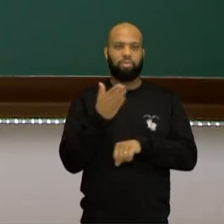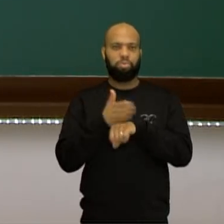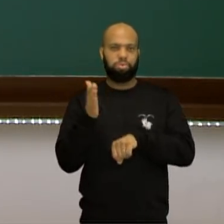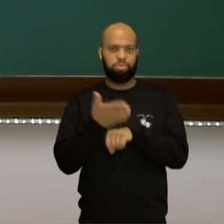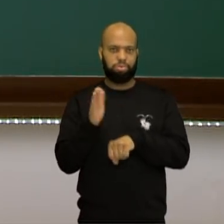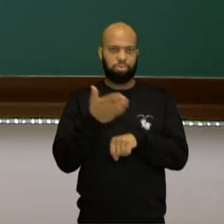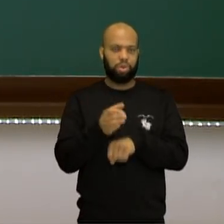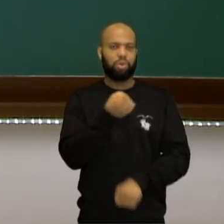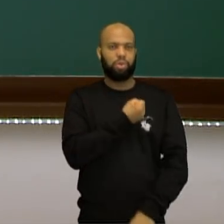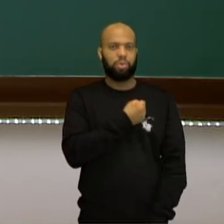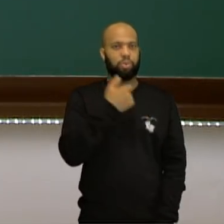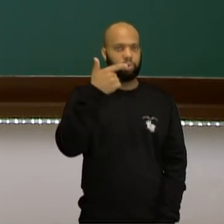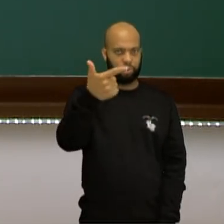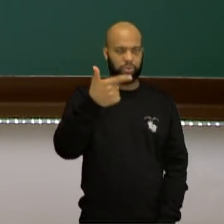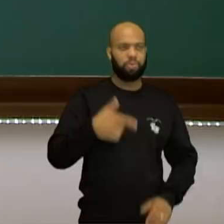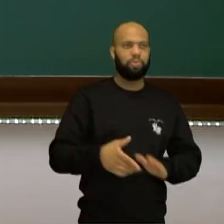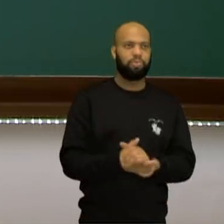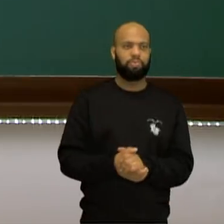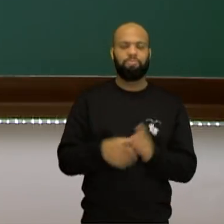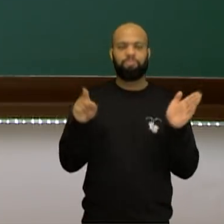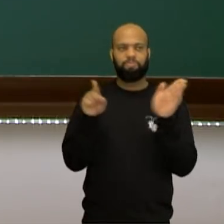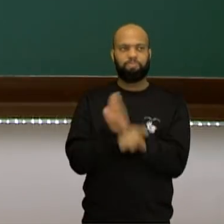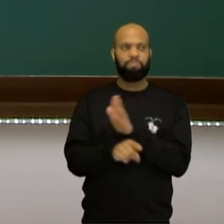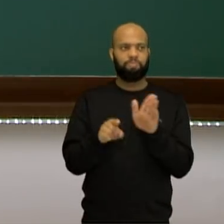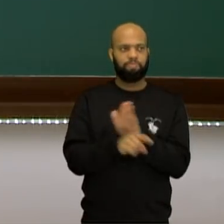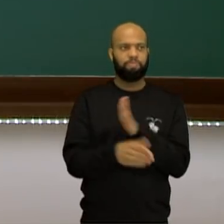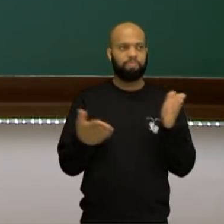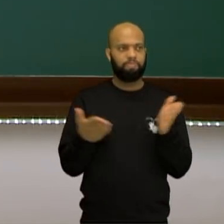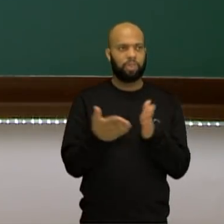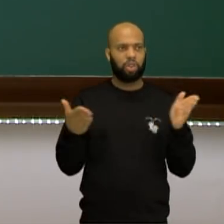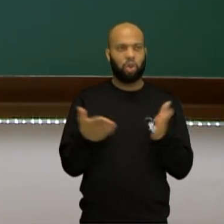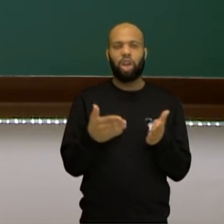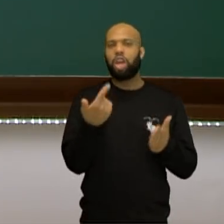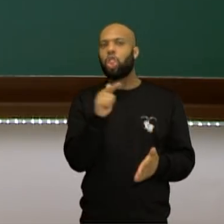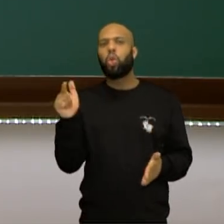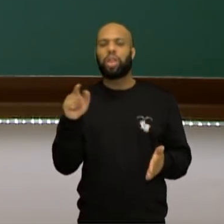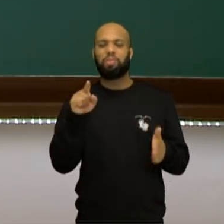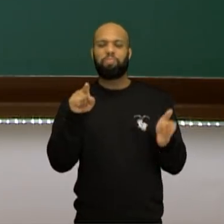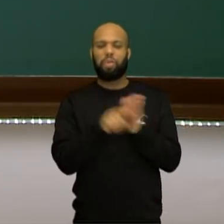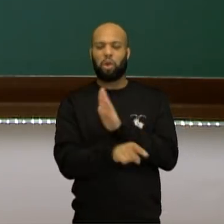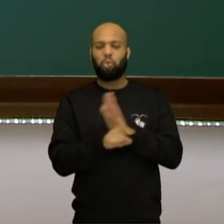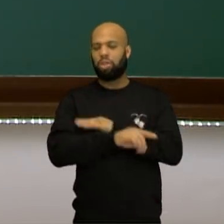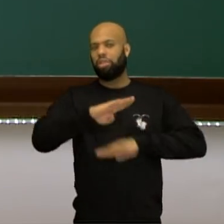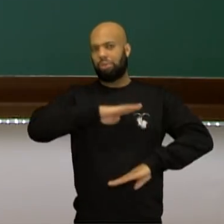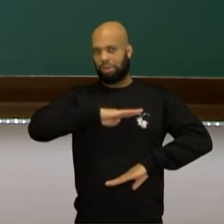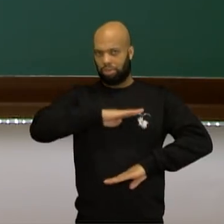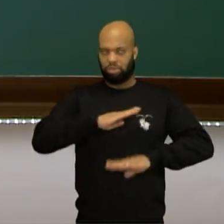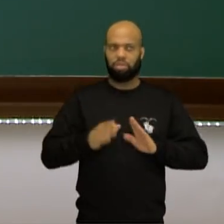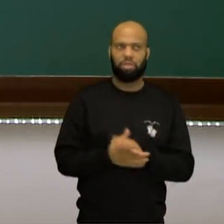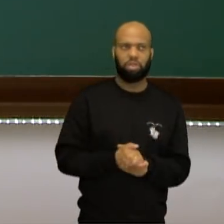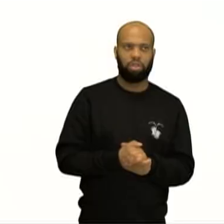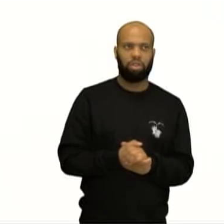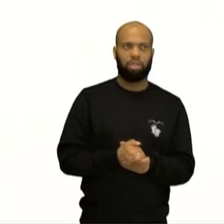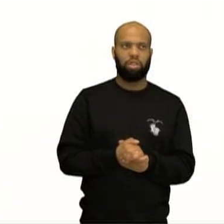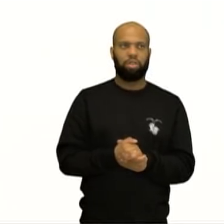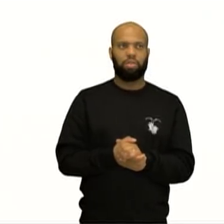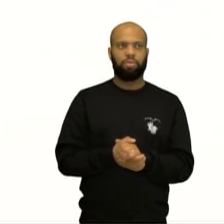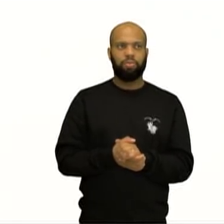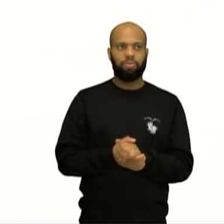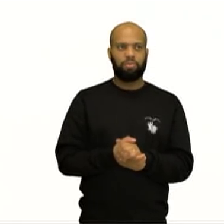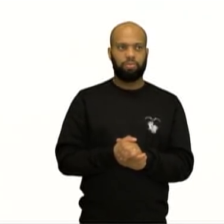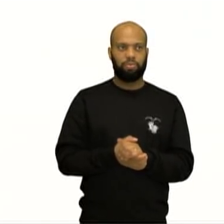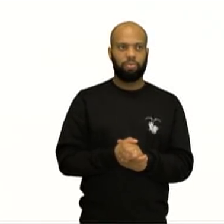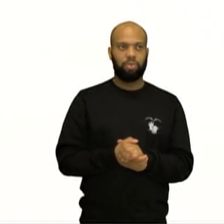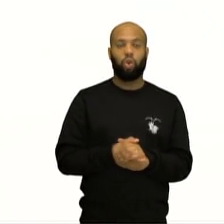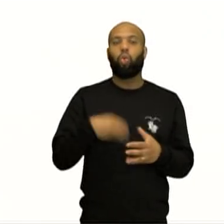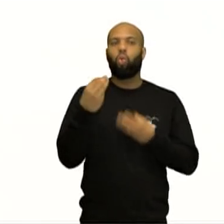Vamos praticar agora um exercício bem, sem situação problema aí, bem prático. Quanto que eu